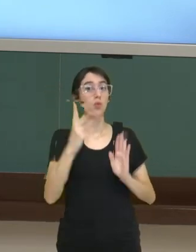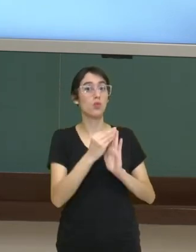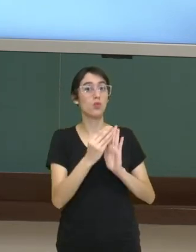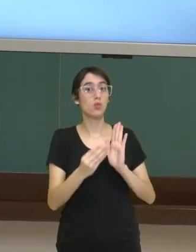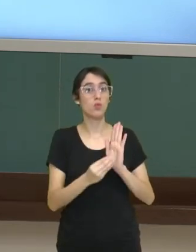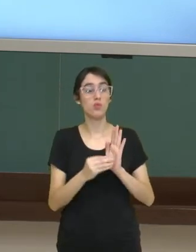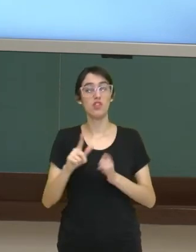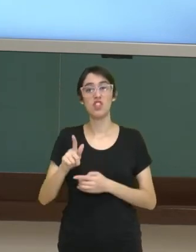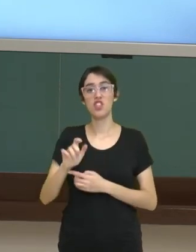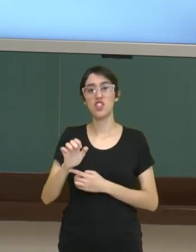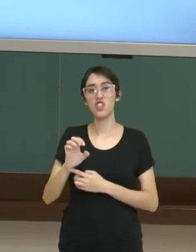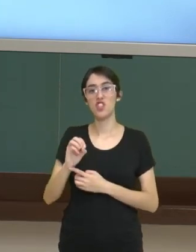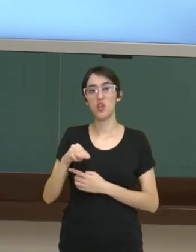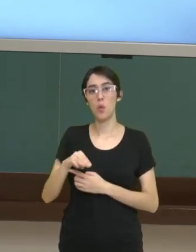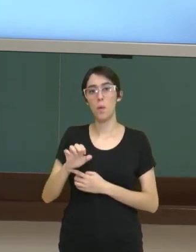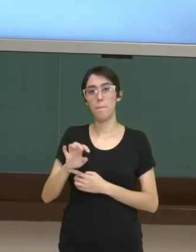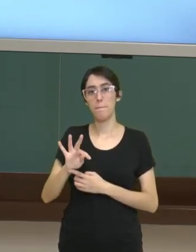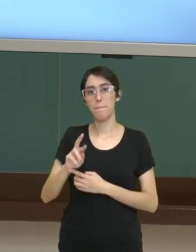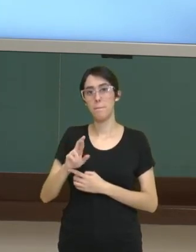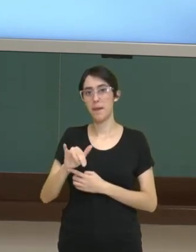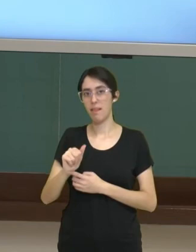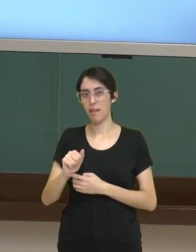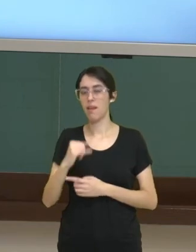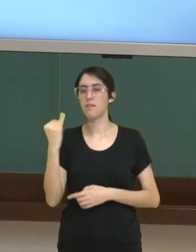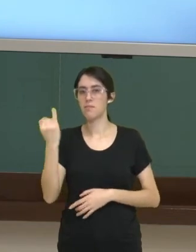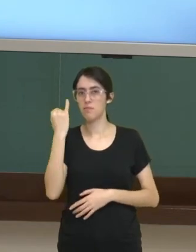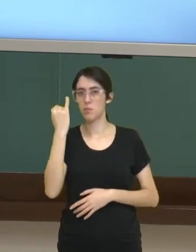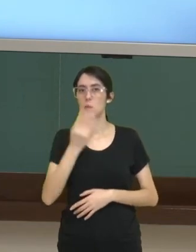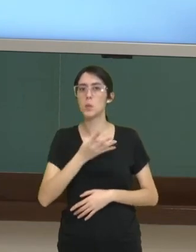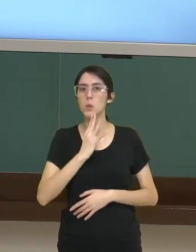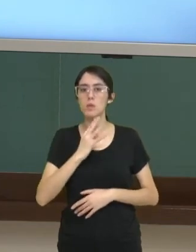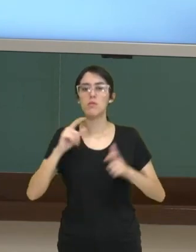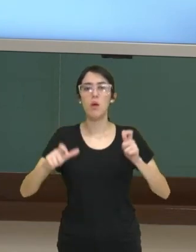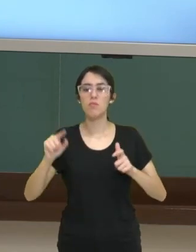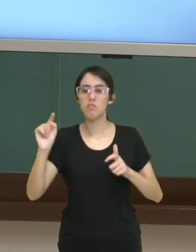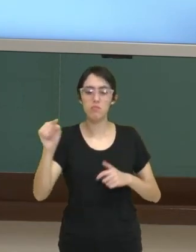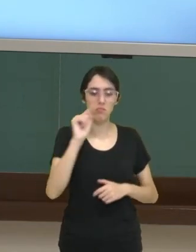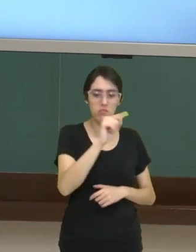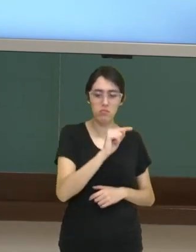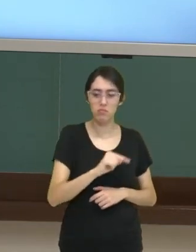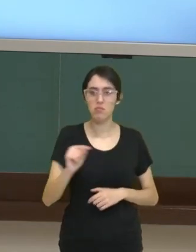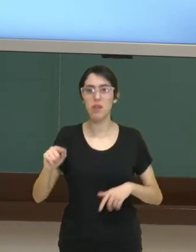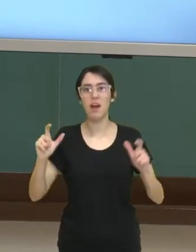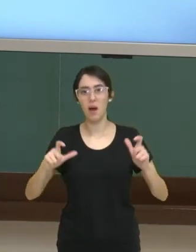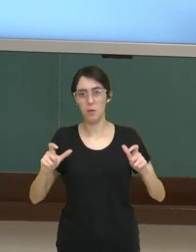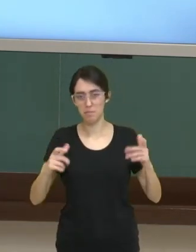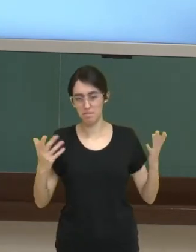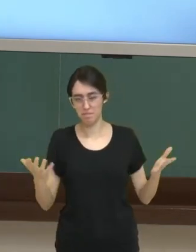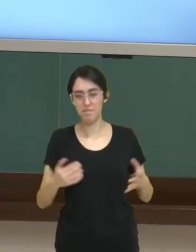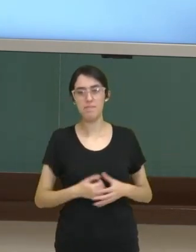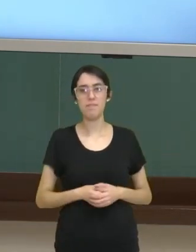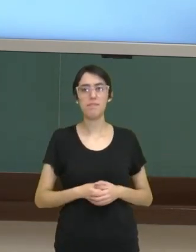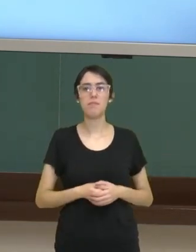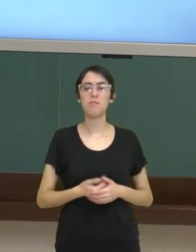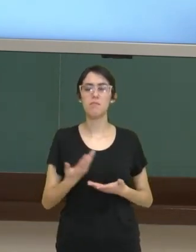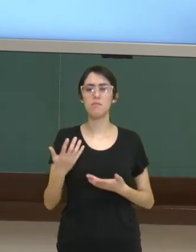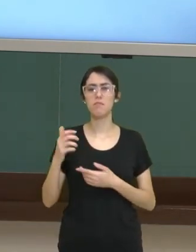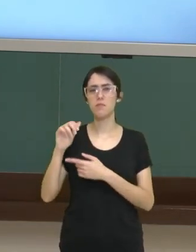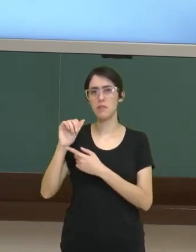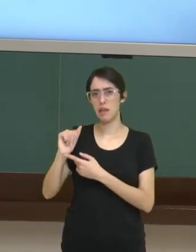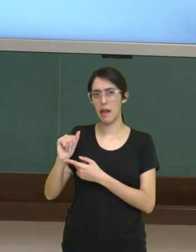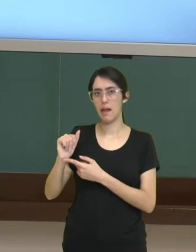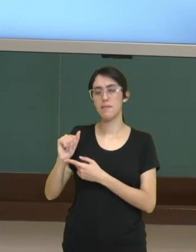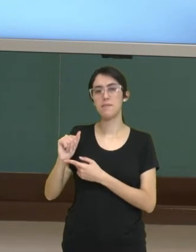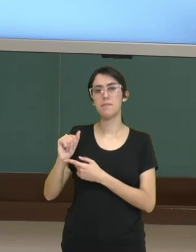analítica nesse trimestre. E a localização dos pontos são fundamentais. Então, portanto, quando eu olho aqui o A, ele